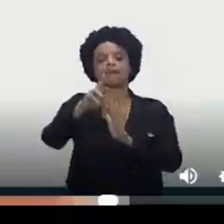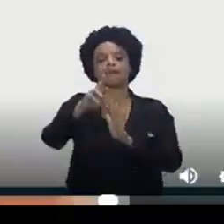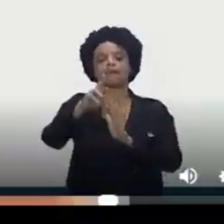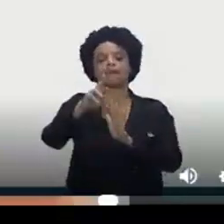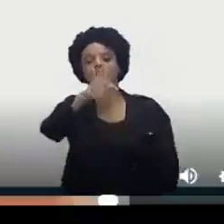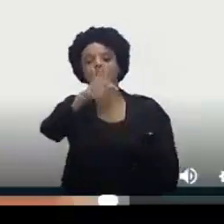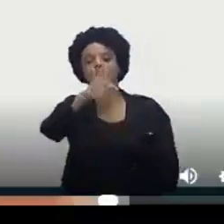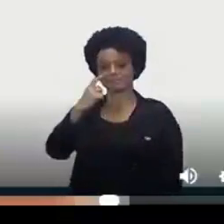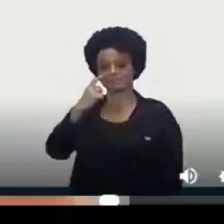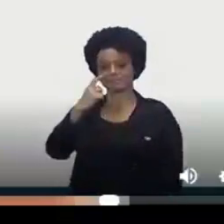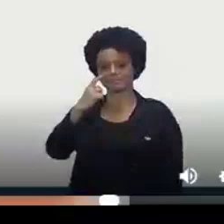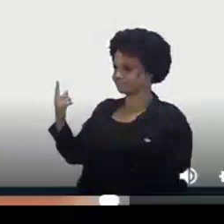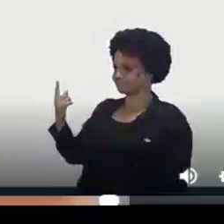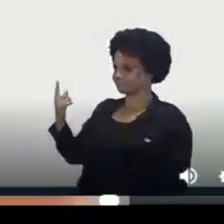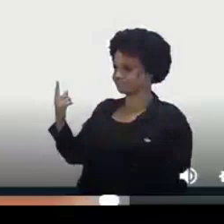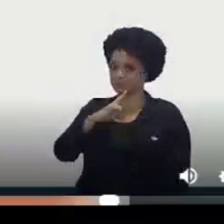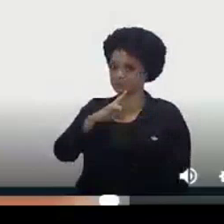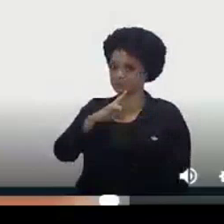reta. E